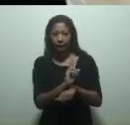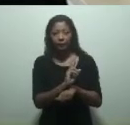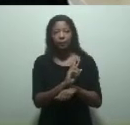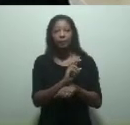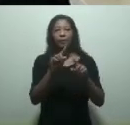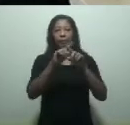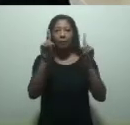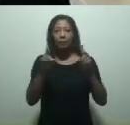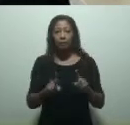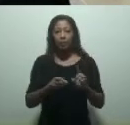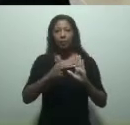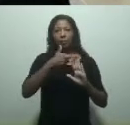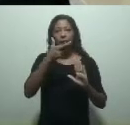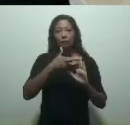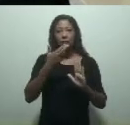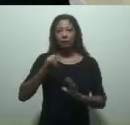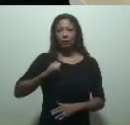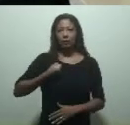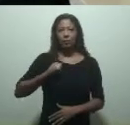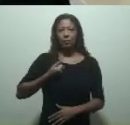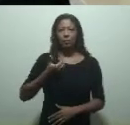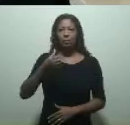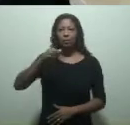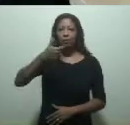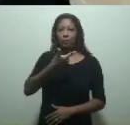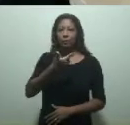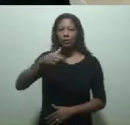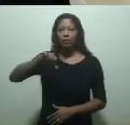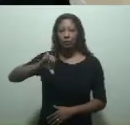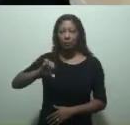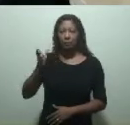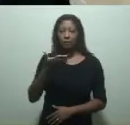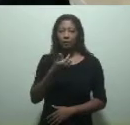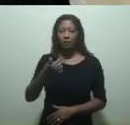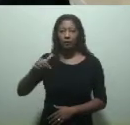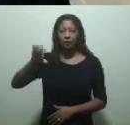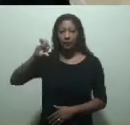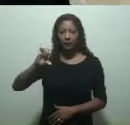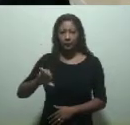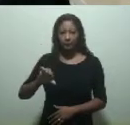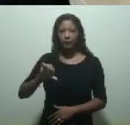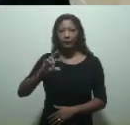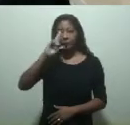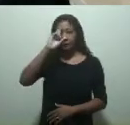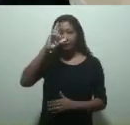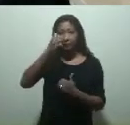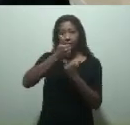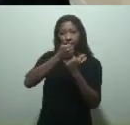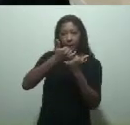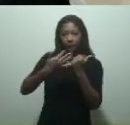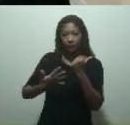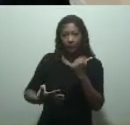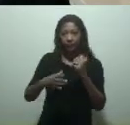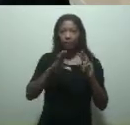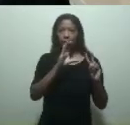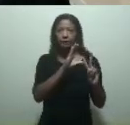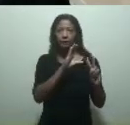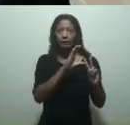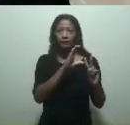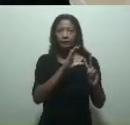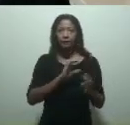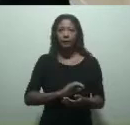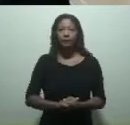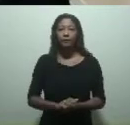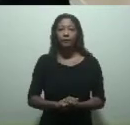de Resolução número 29 de 2019, de autoria da mesa diretora da Câmara Municipal de